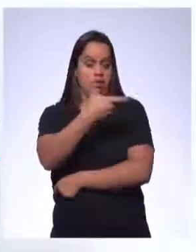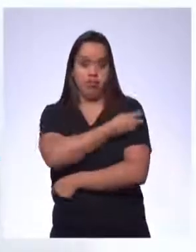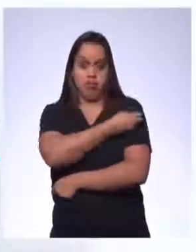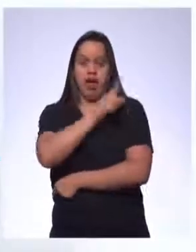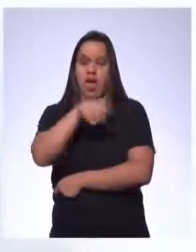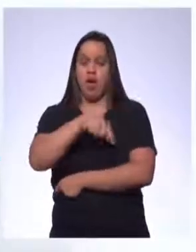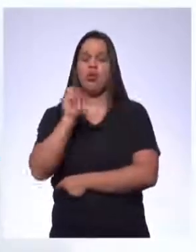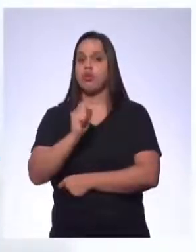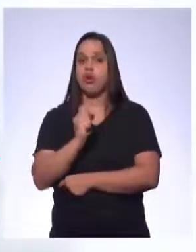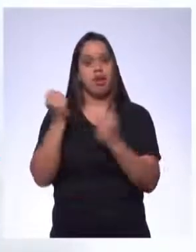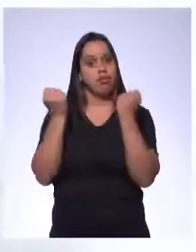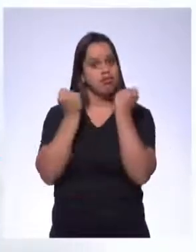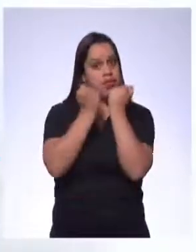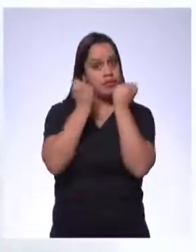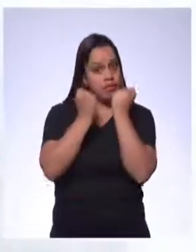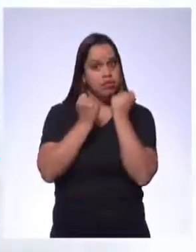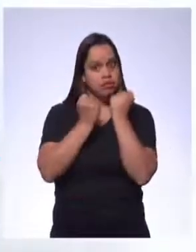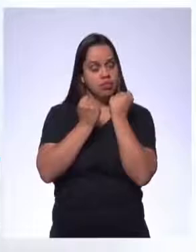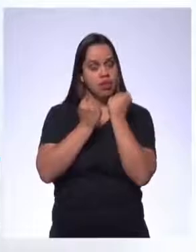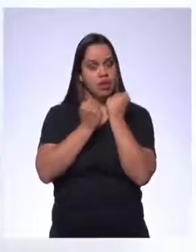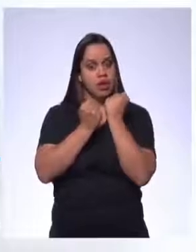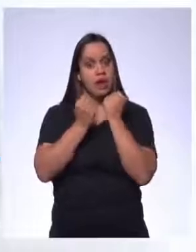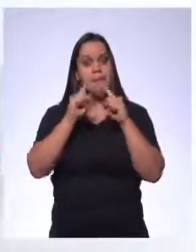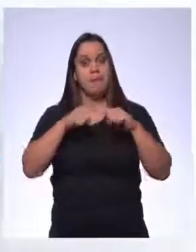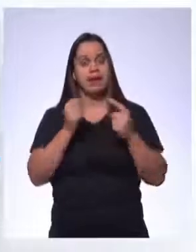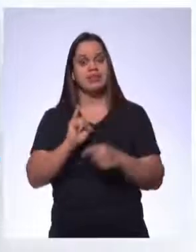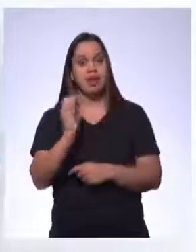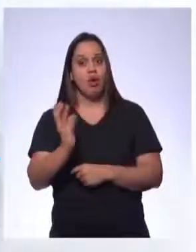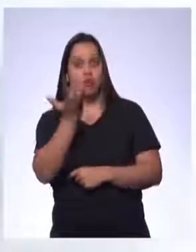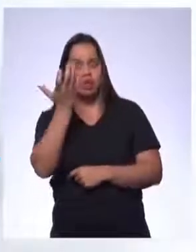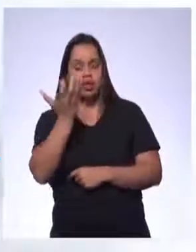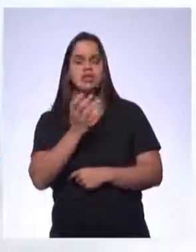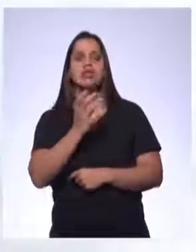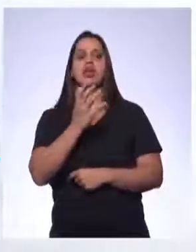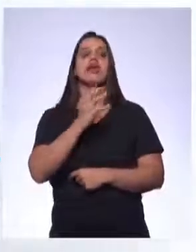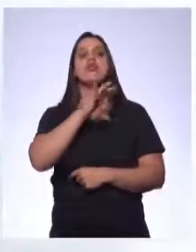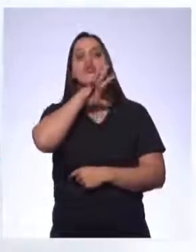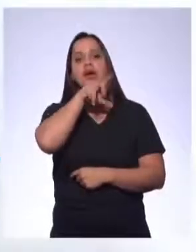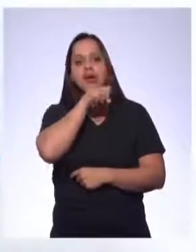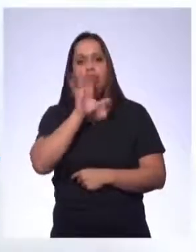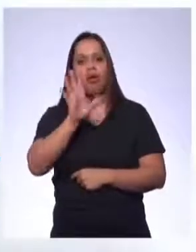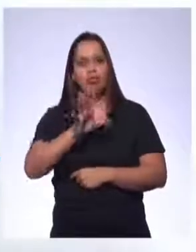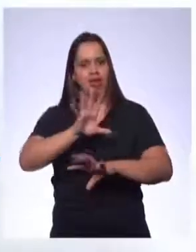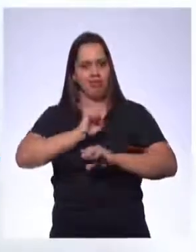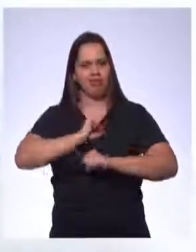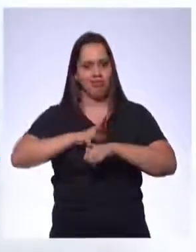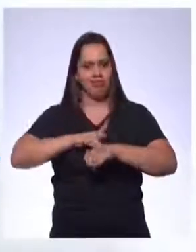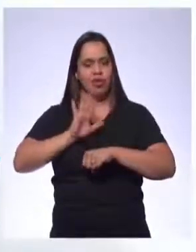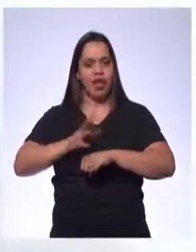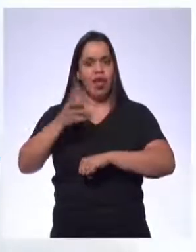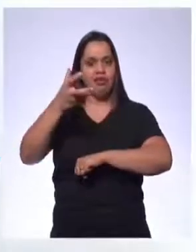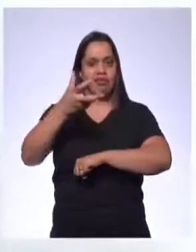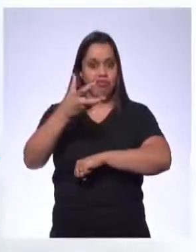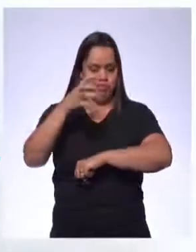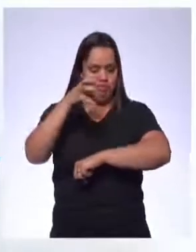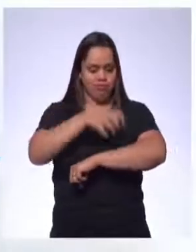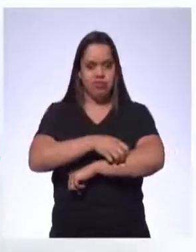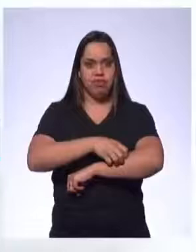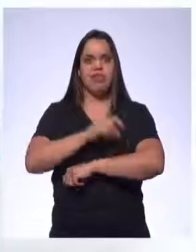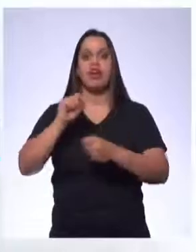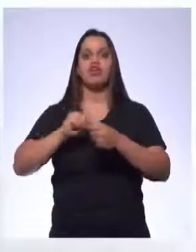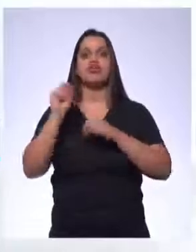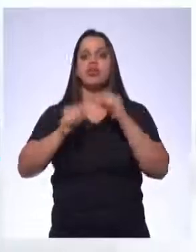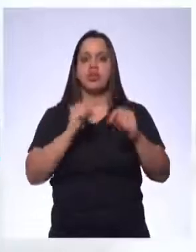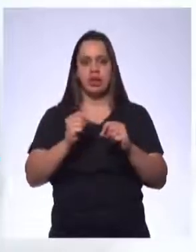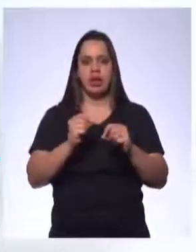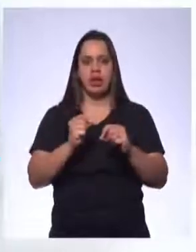se prevenir da doença. Mas quando você é mordido por um animal, que você vai no hospital, eles te dão a sorovacinação. O que é a